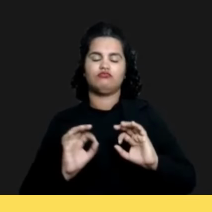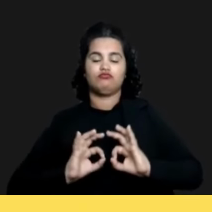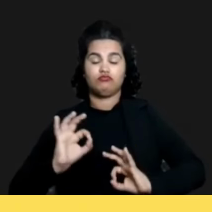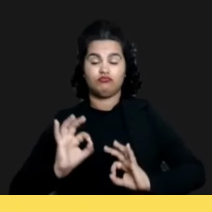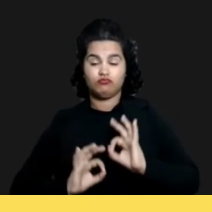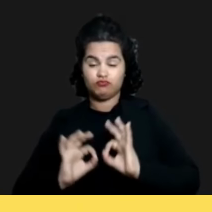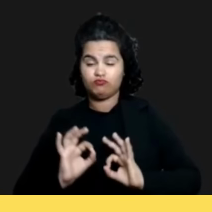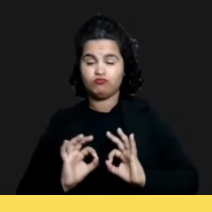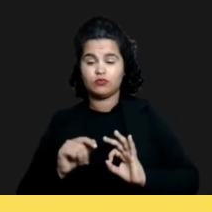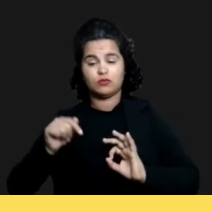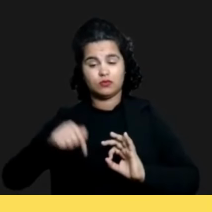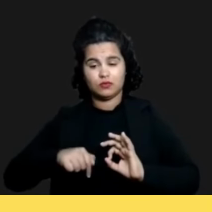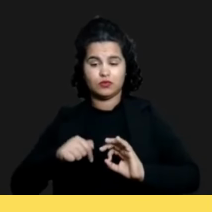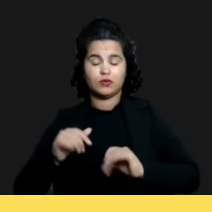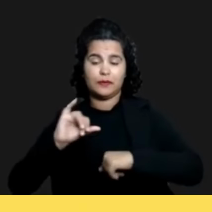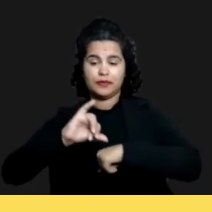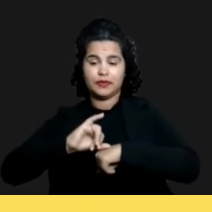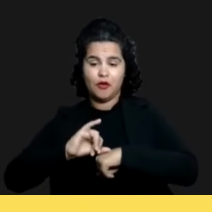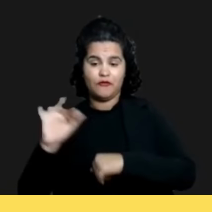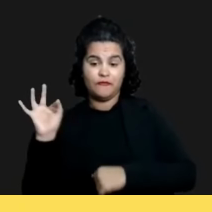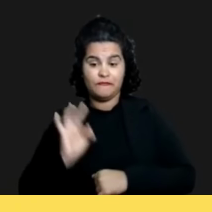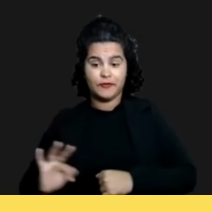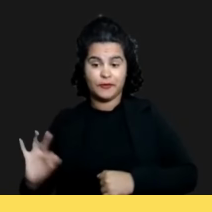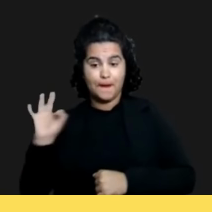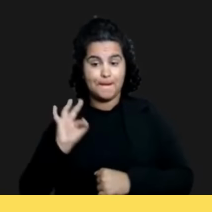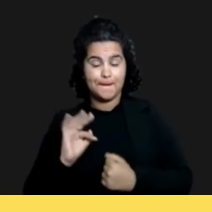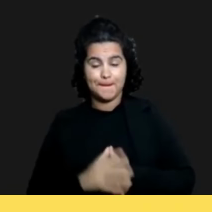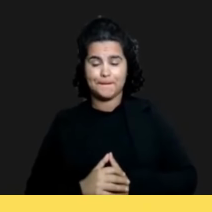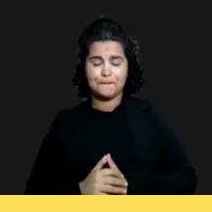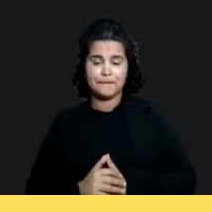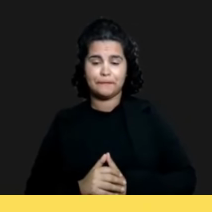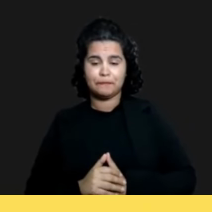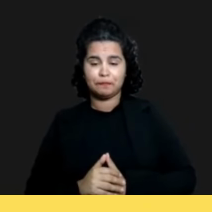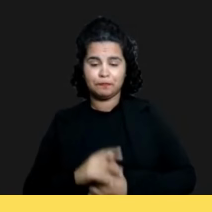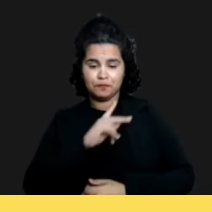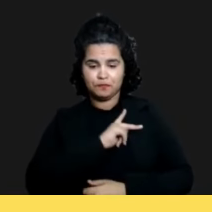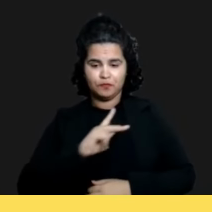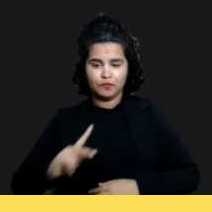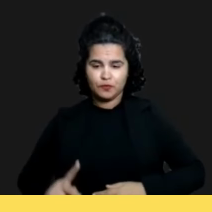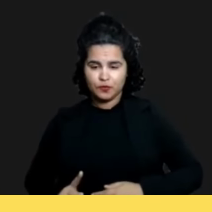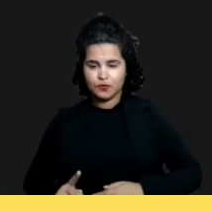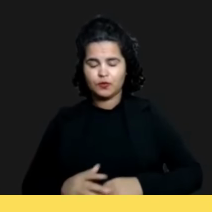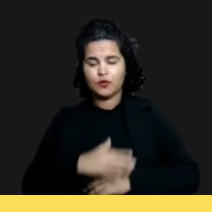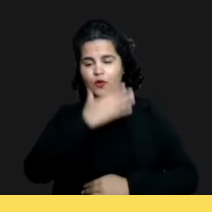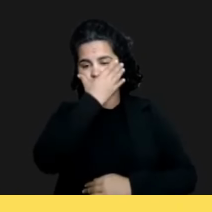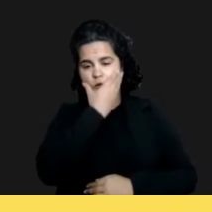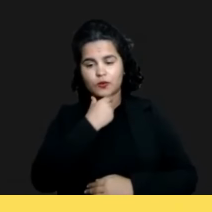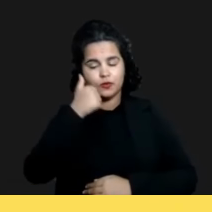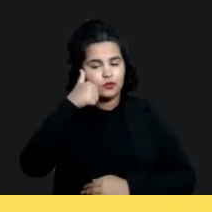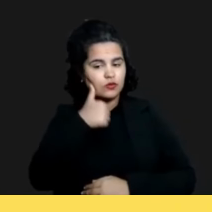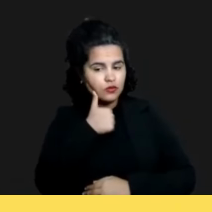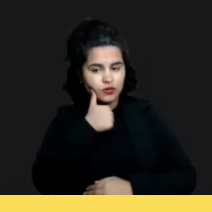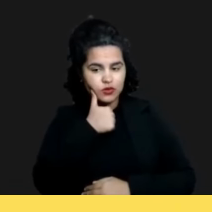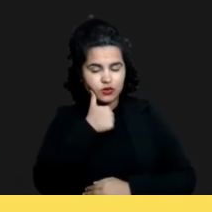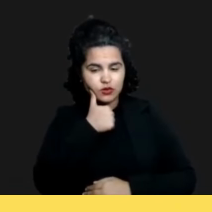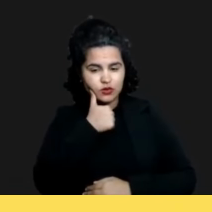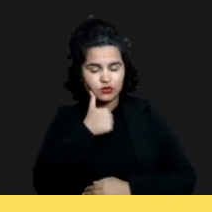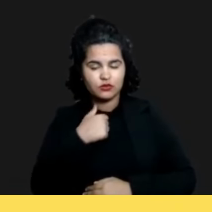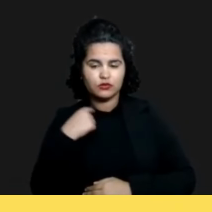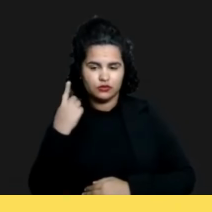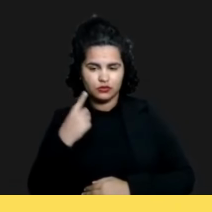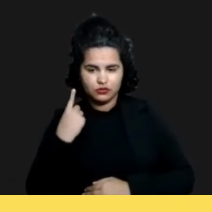na nossa capital federal. Senhor presidente, senhoras e senhores